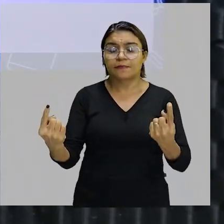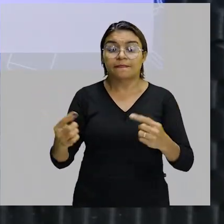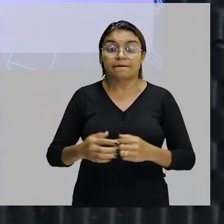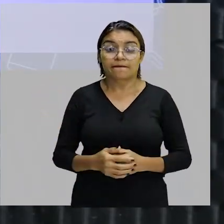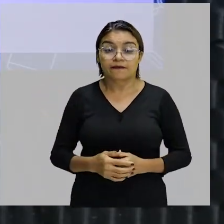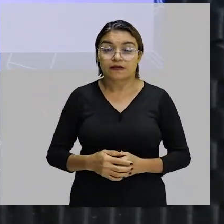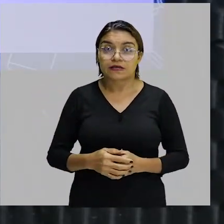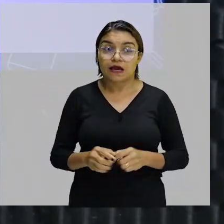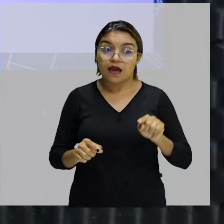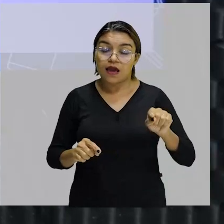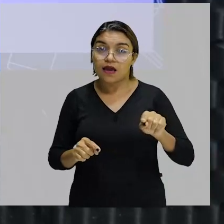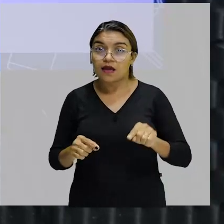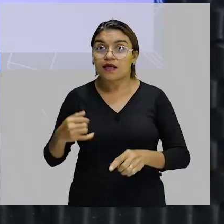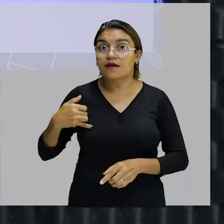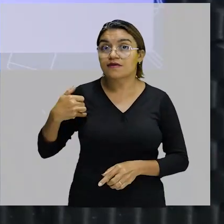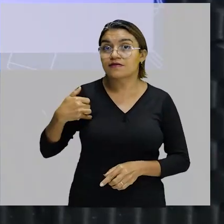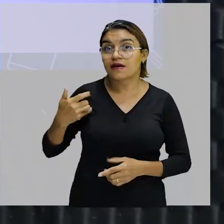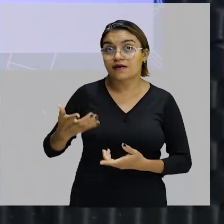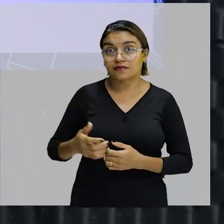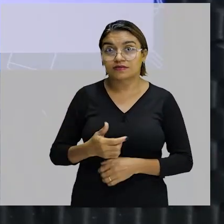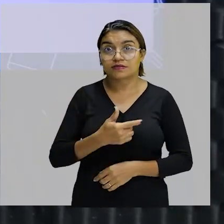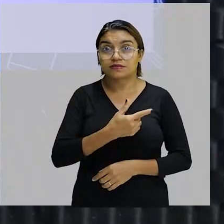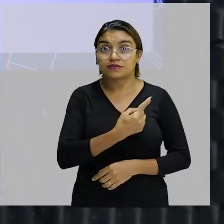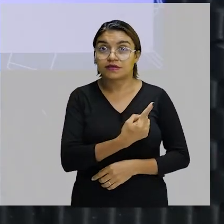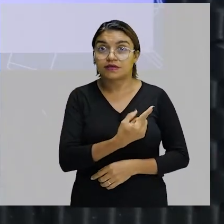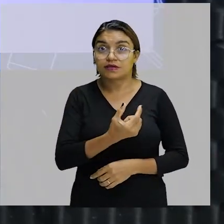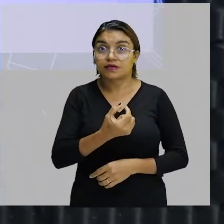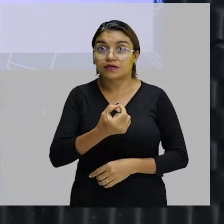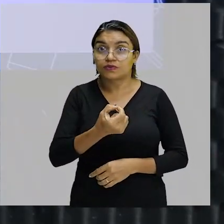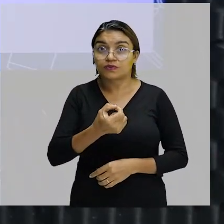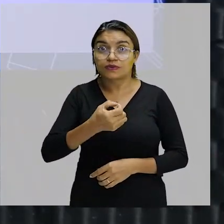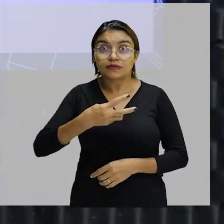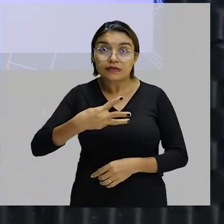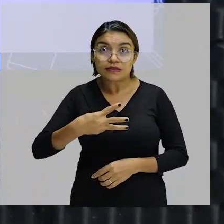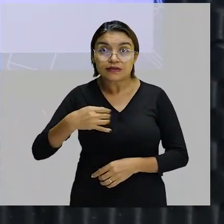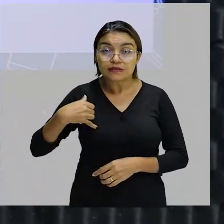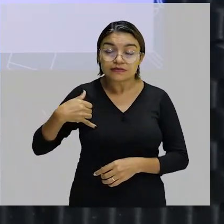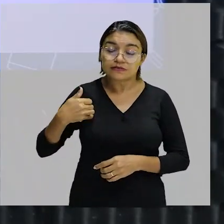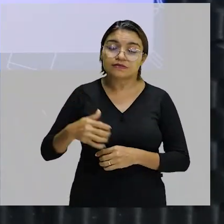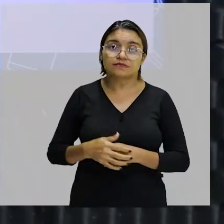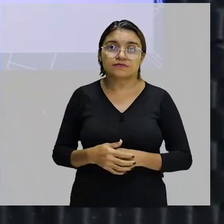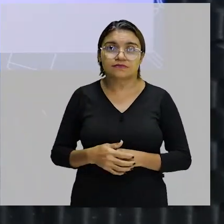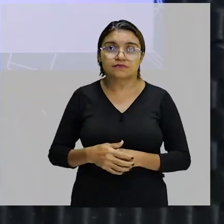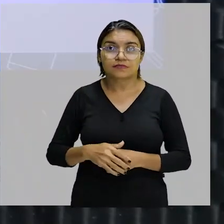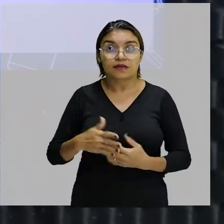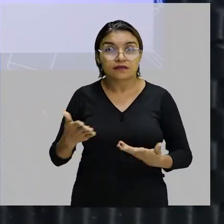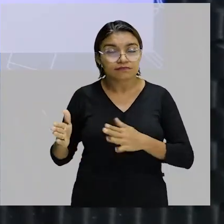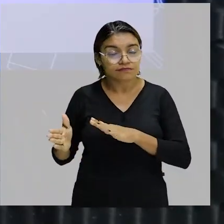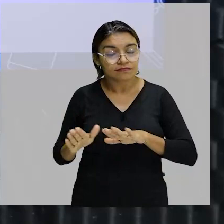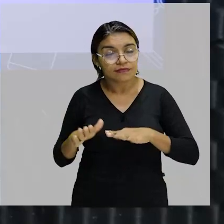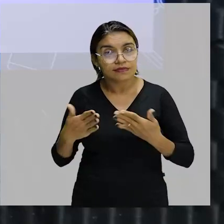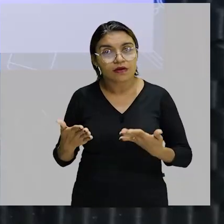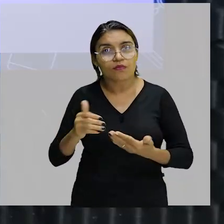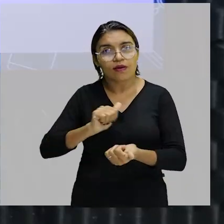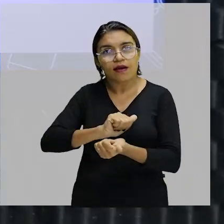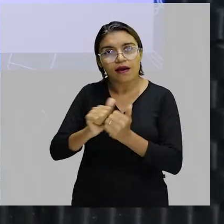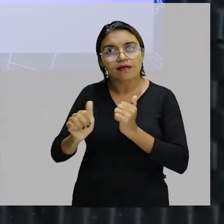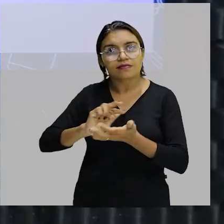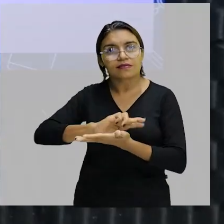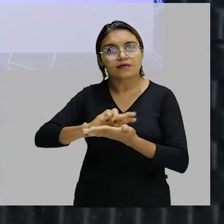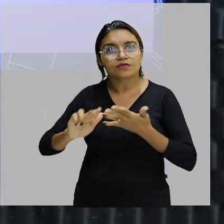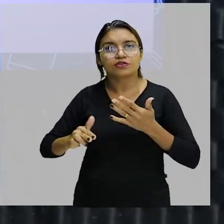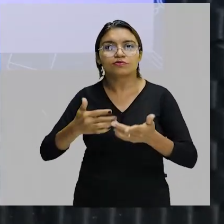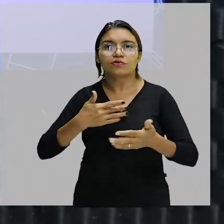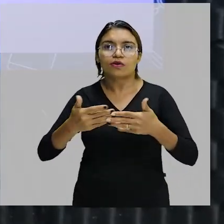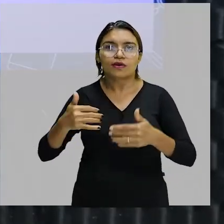A idade dessa senhorinha. Conseguiram compreender? Então, o atletismo ele é para qualquer idade. Isso